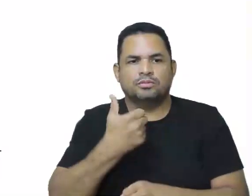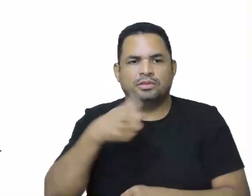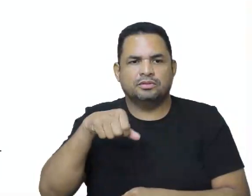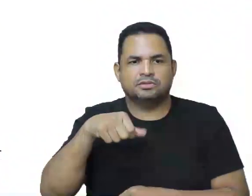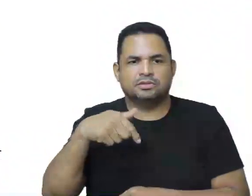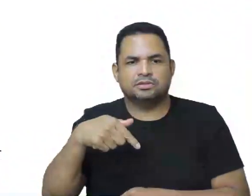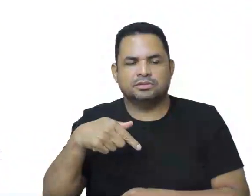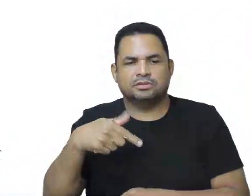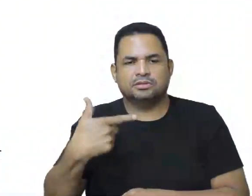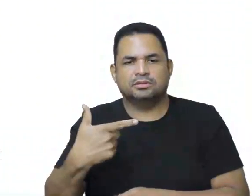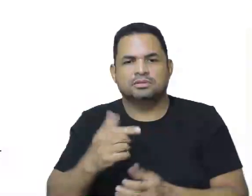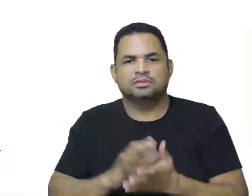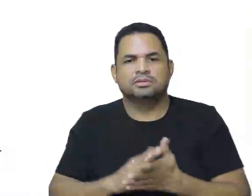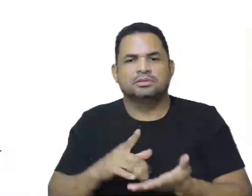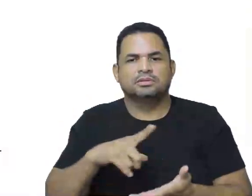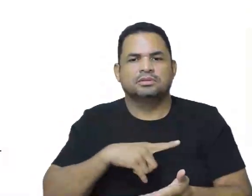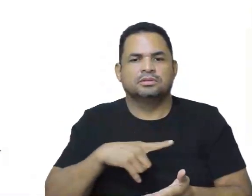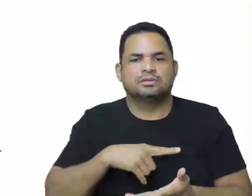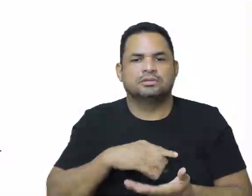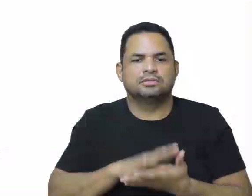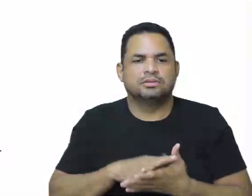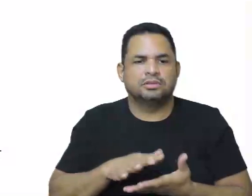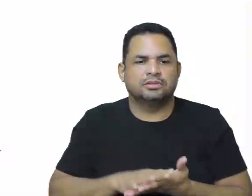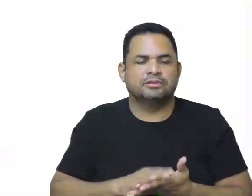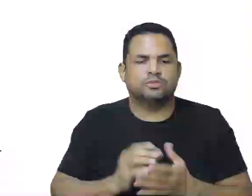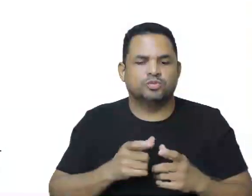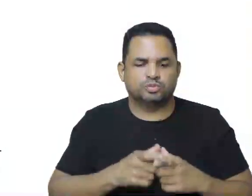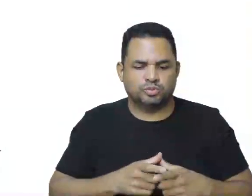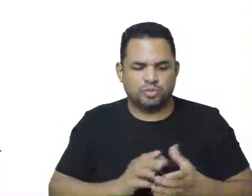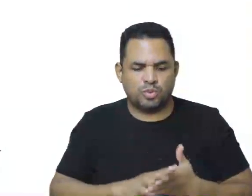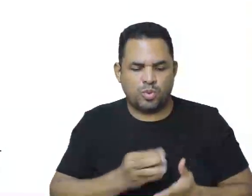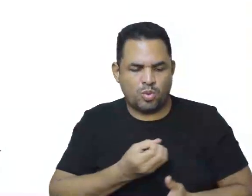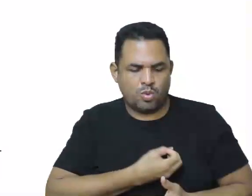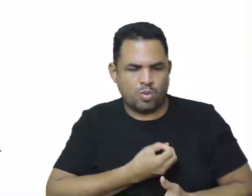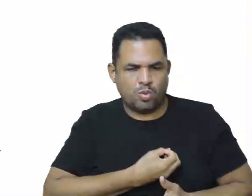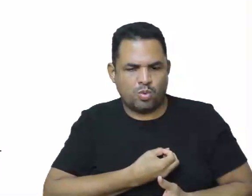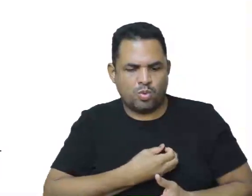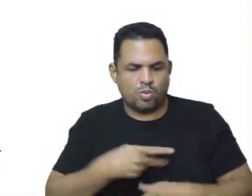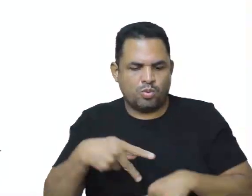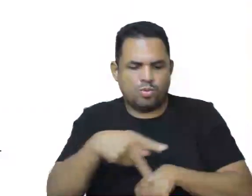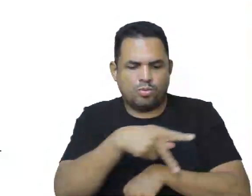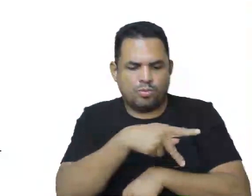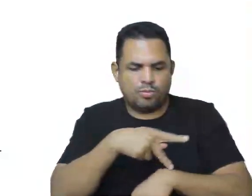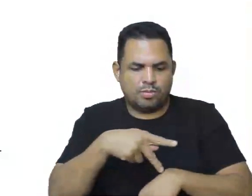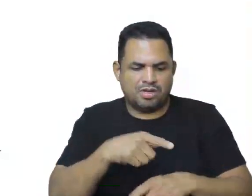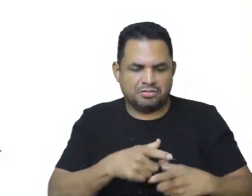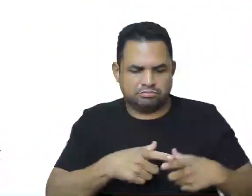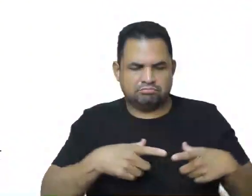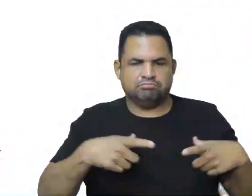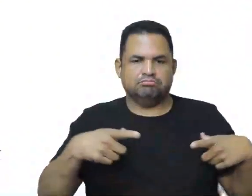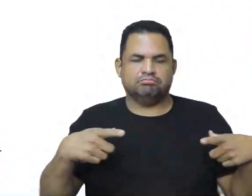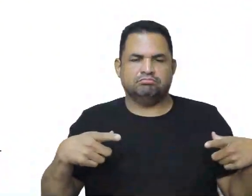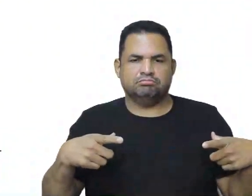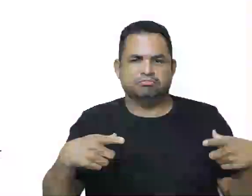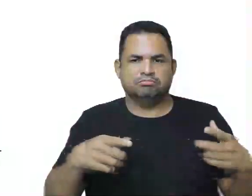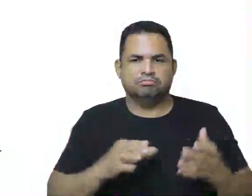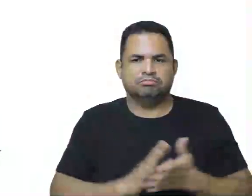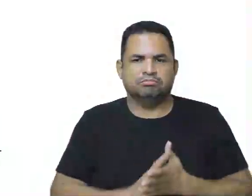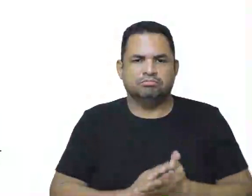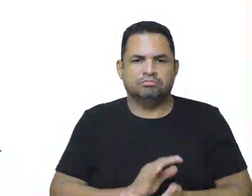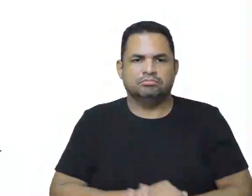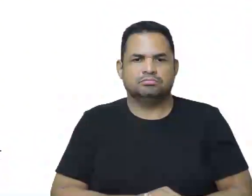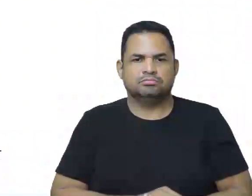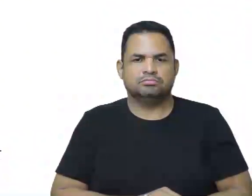1972, onde já teve um maior envolvimento de vários governantes de diversas partes do mundo durante essa